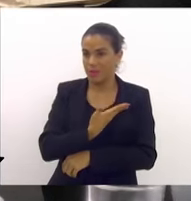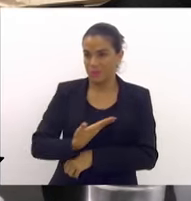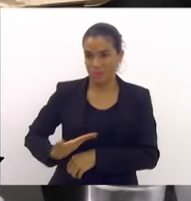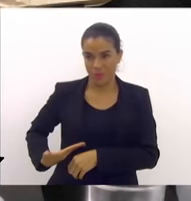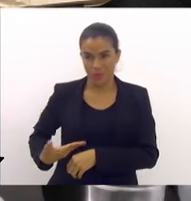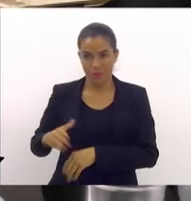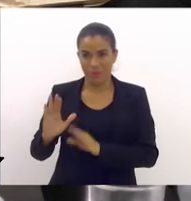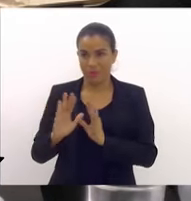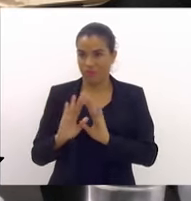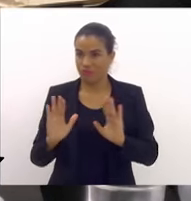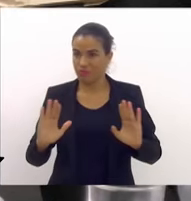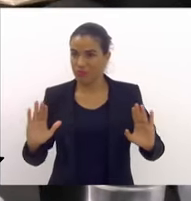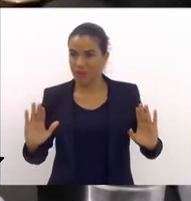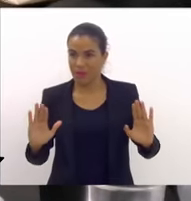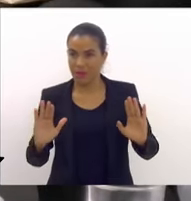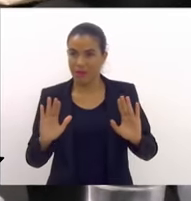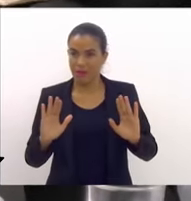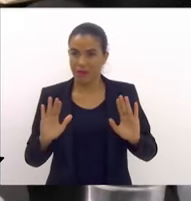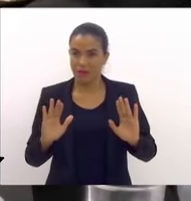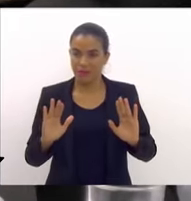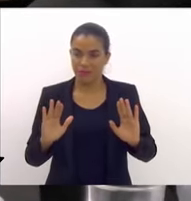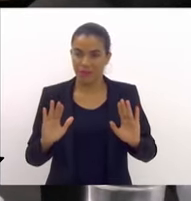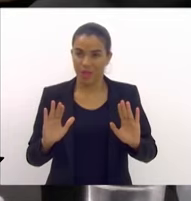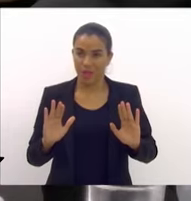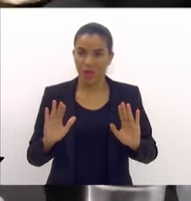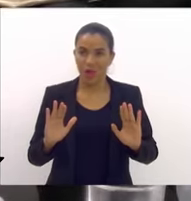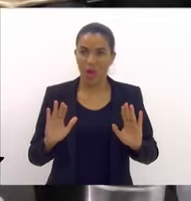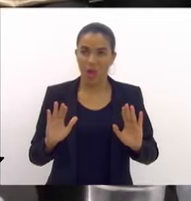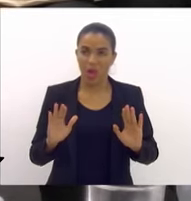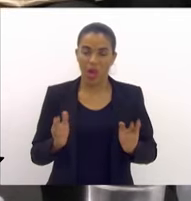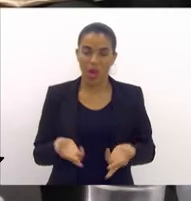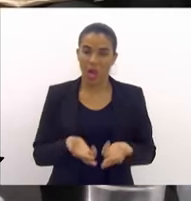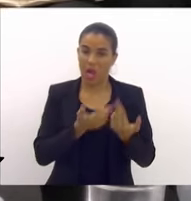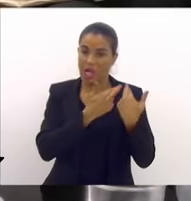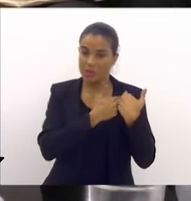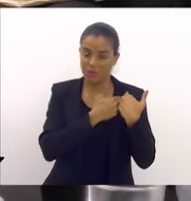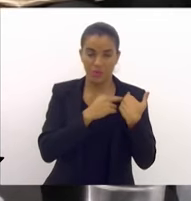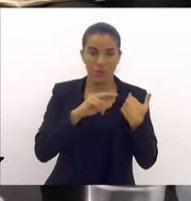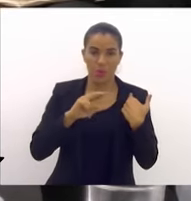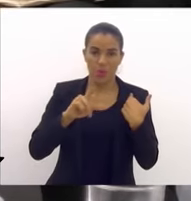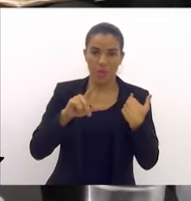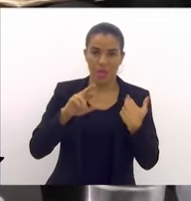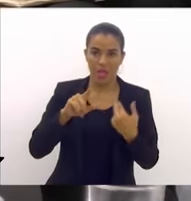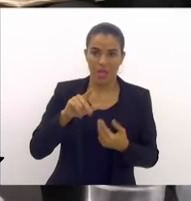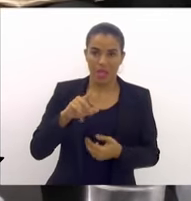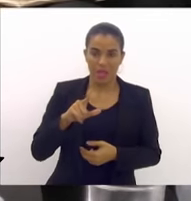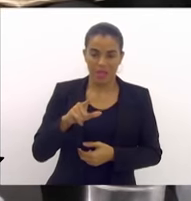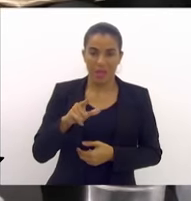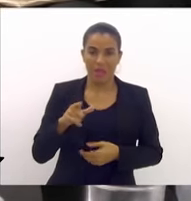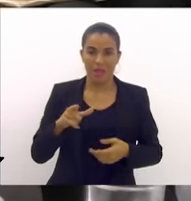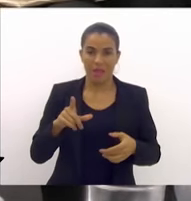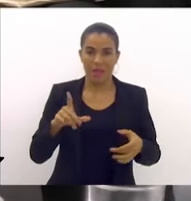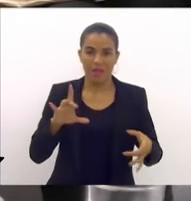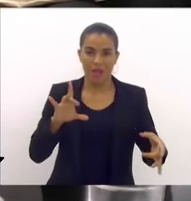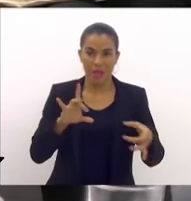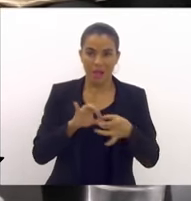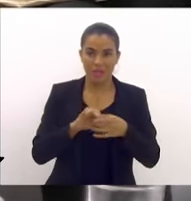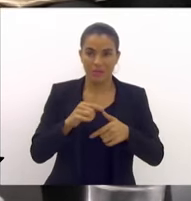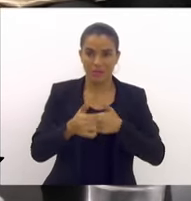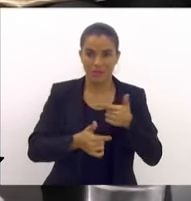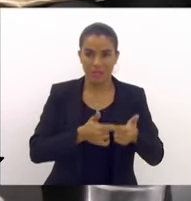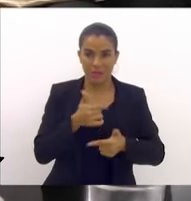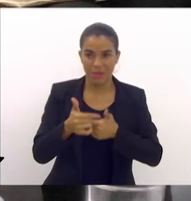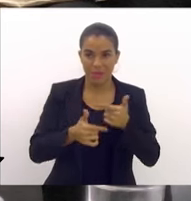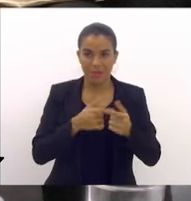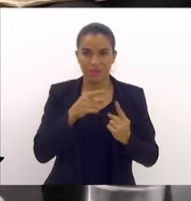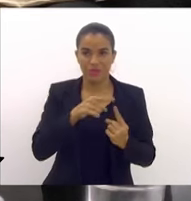não impõe ao trabalhador, ao empregador, no caso não é empregador, né, mas quem gera relação de trabalho, esse